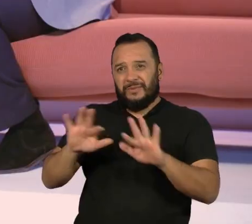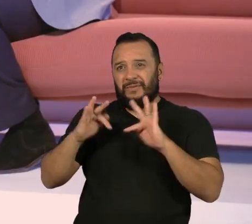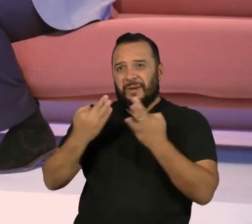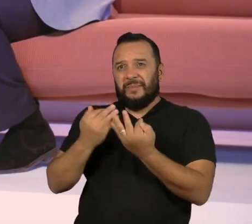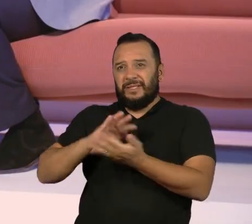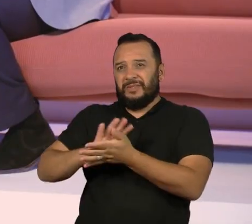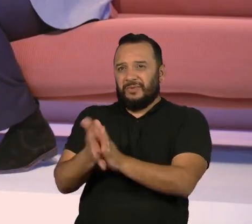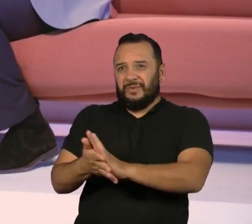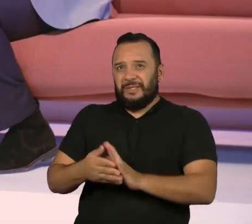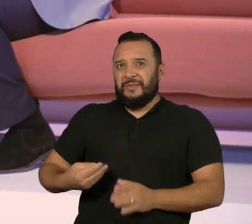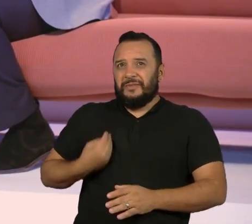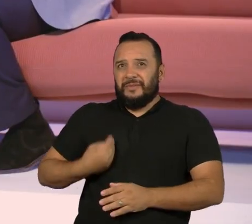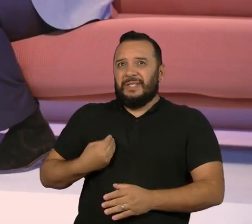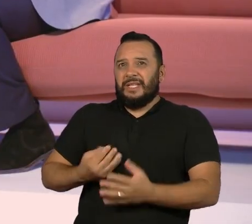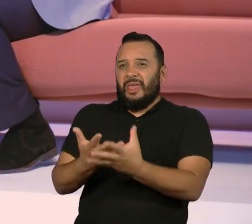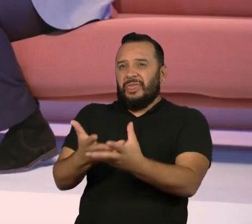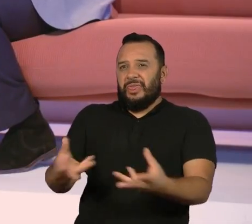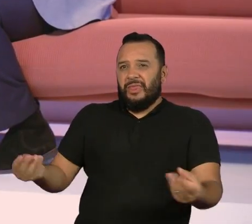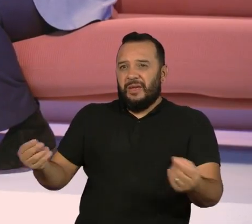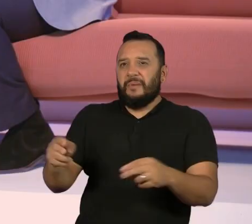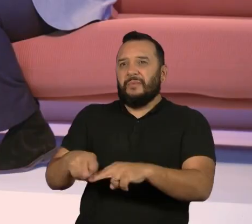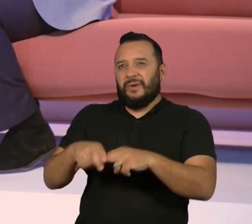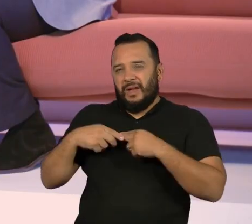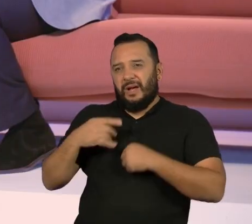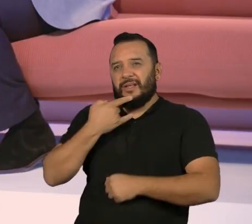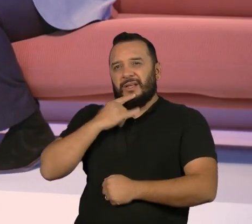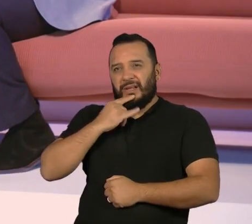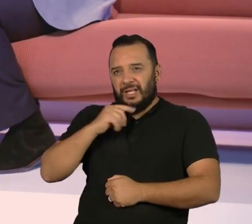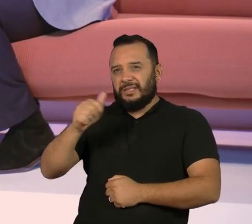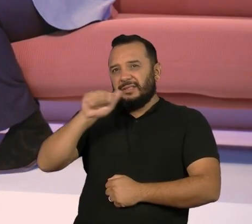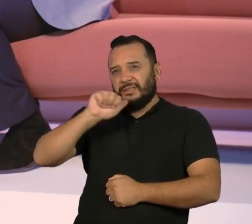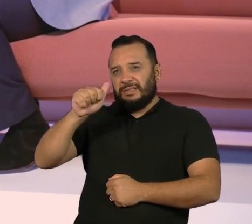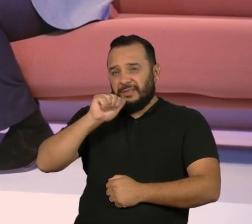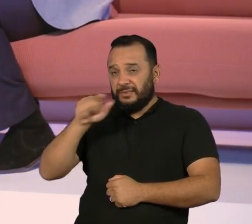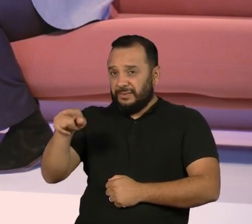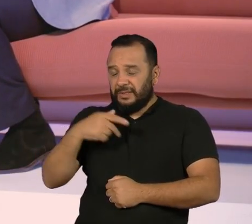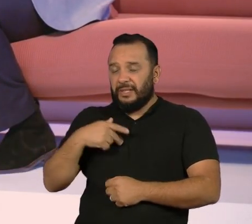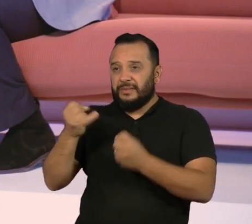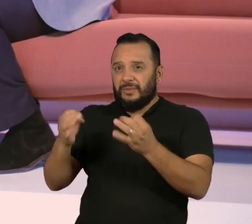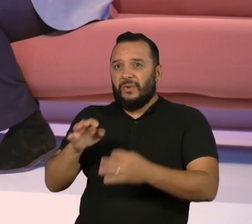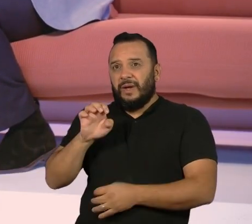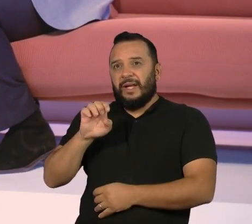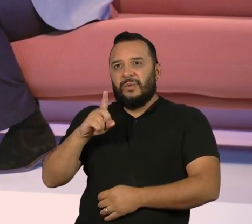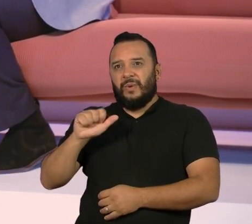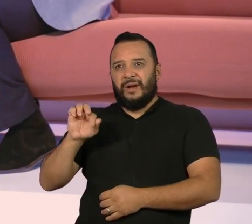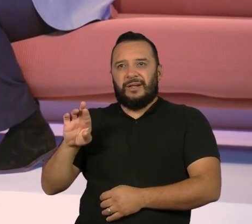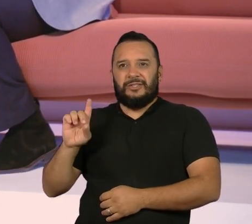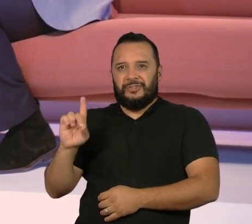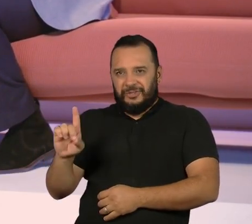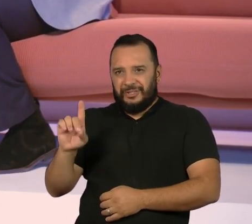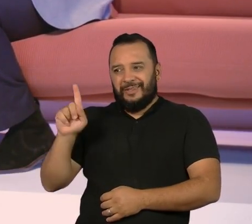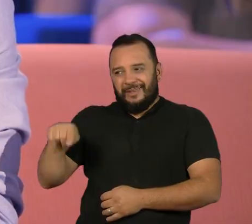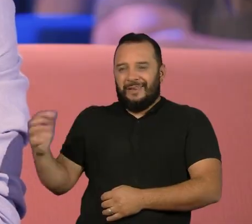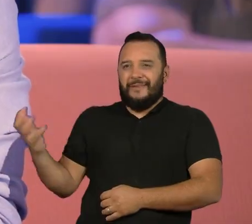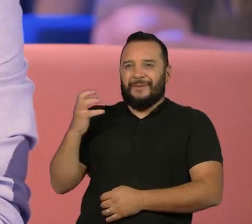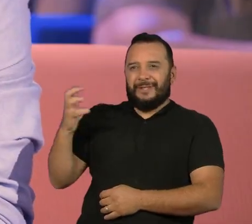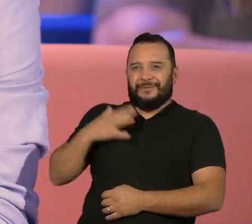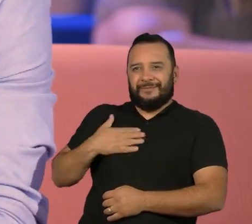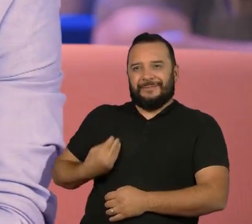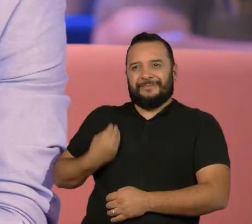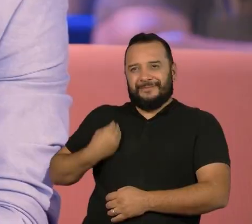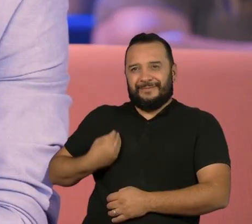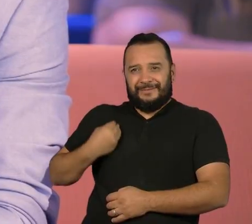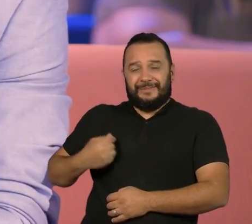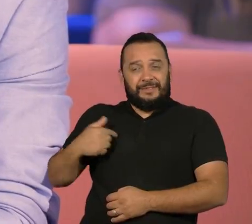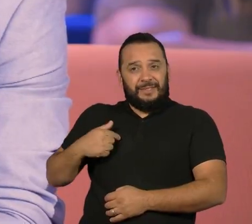destruídas, vidas são perdidas por conta do álcool. E você citou o Edouard Louis, e ele é uma das minhas grandes inspirações, assim, porque quando